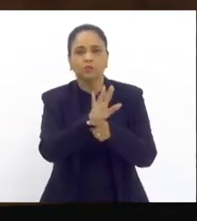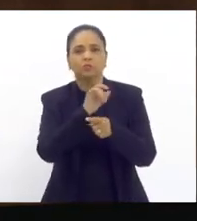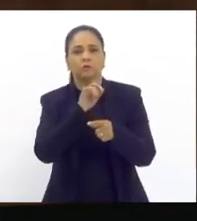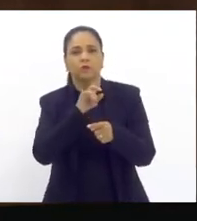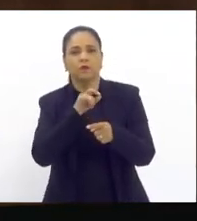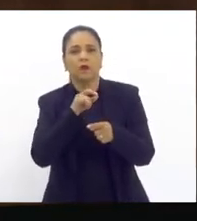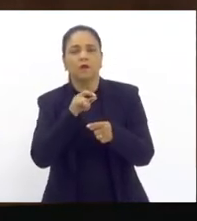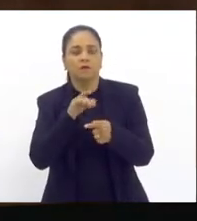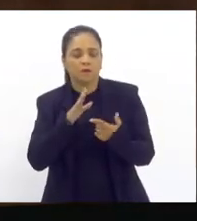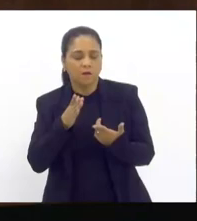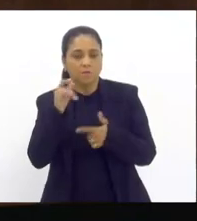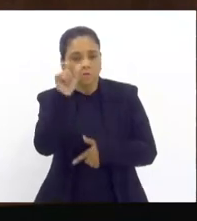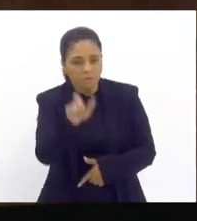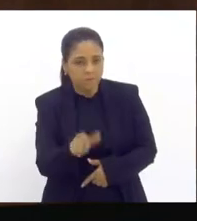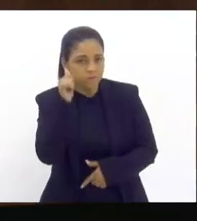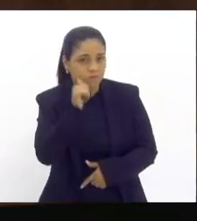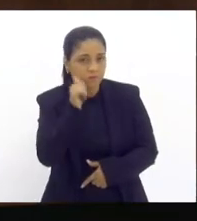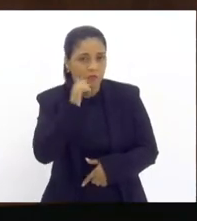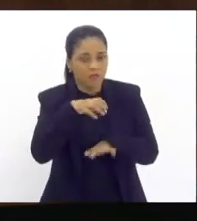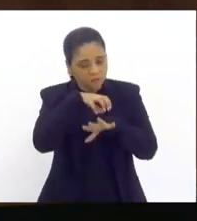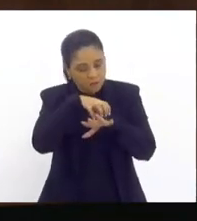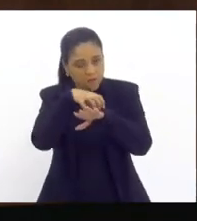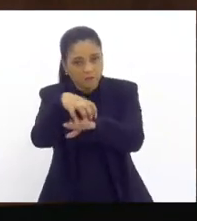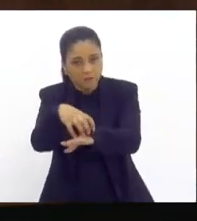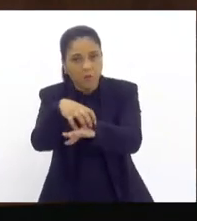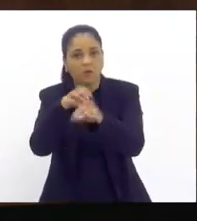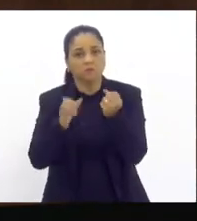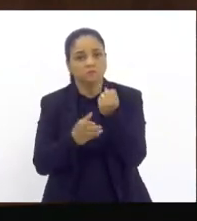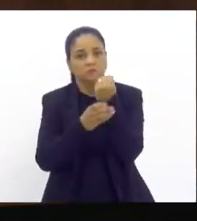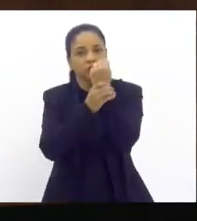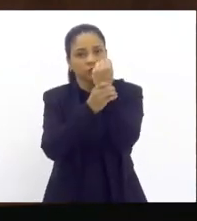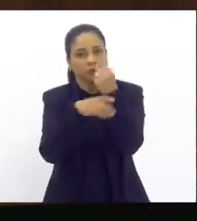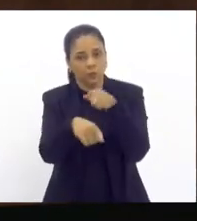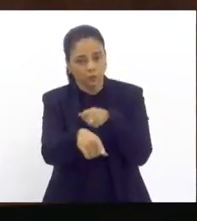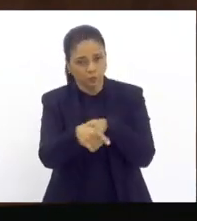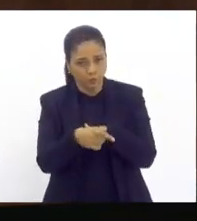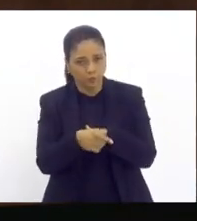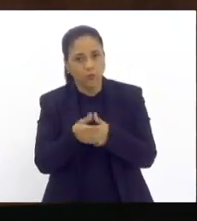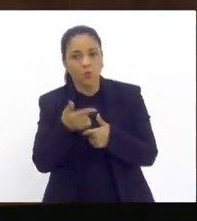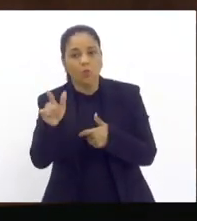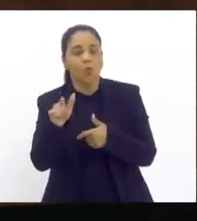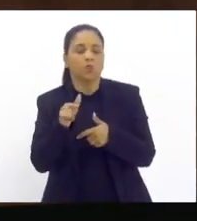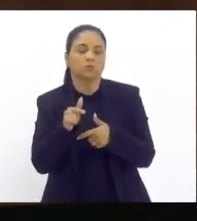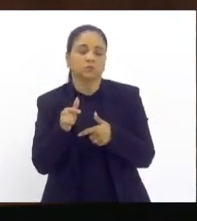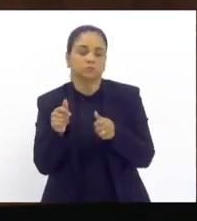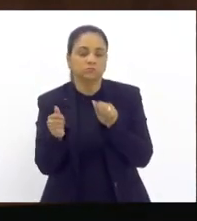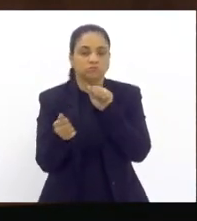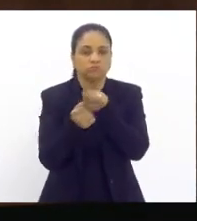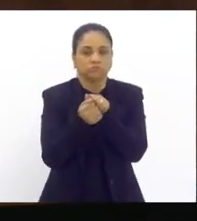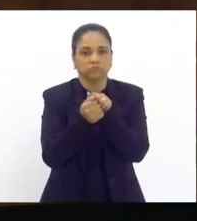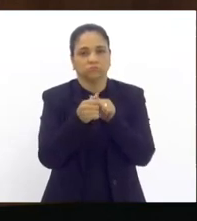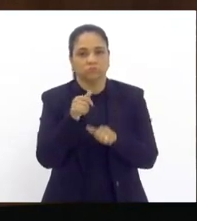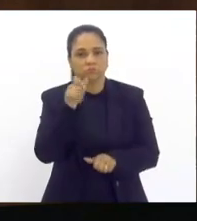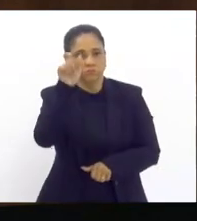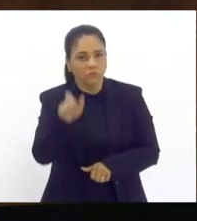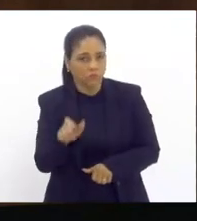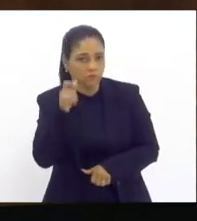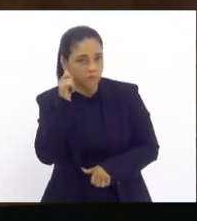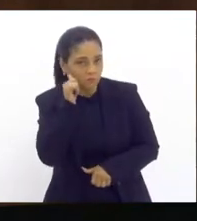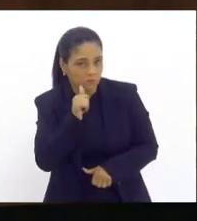mulheres possam pegar o transporte de aplicativo com outras mulheres. Enfim, esse é um